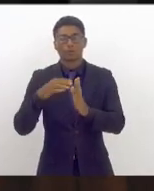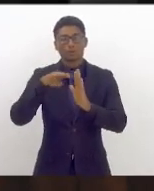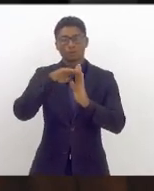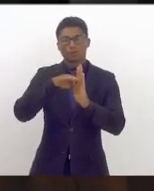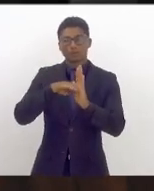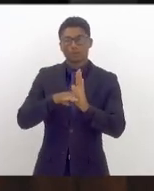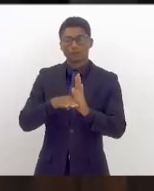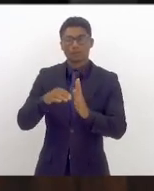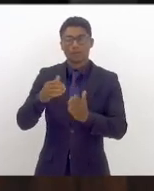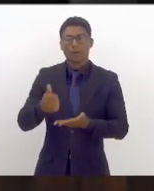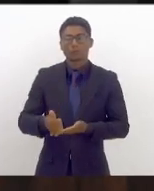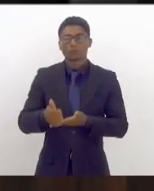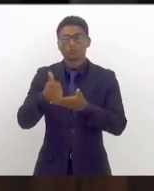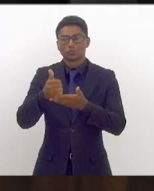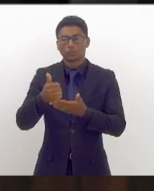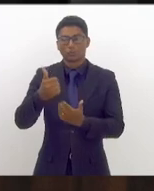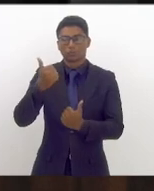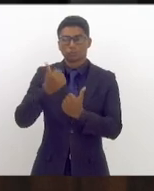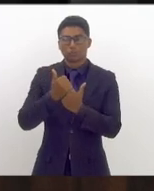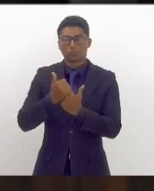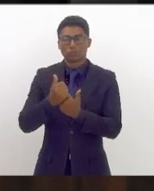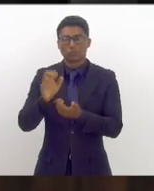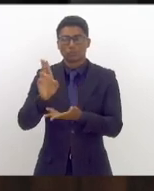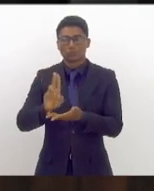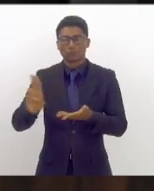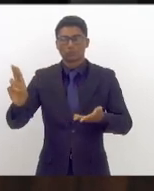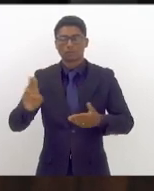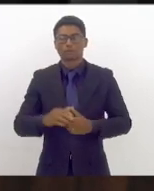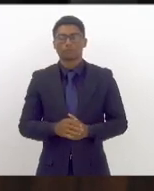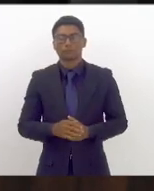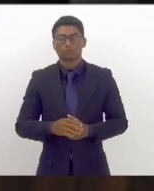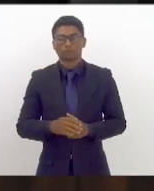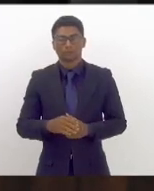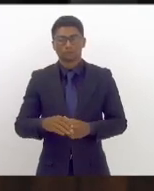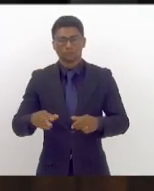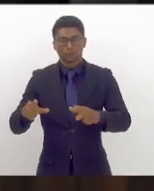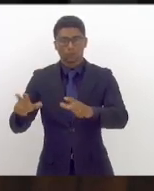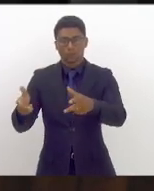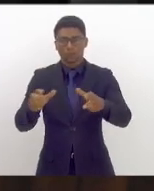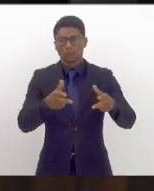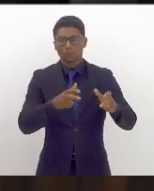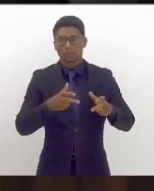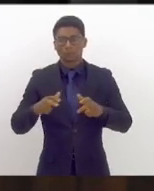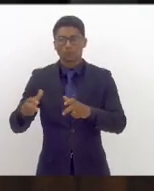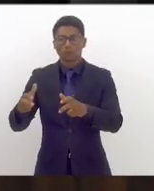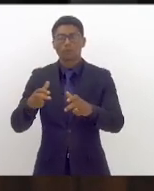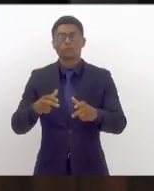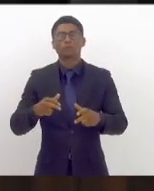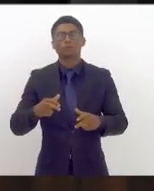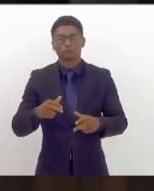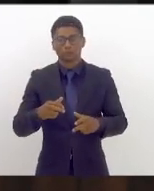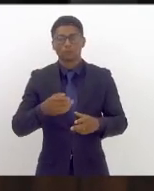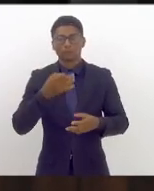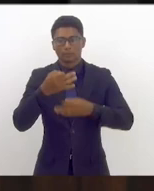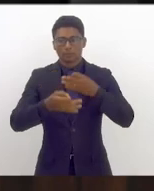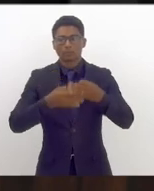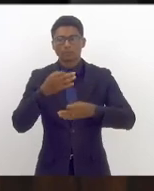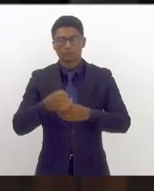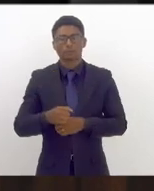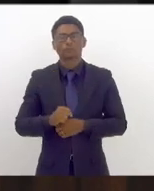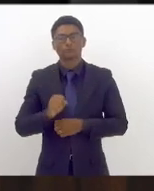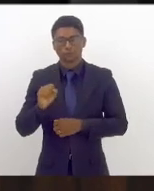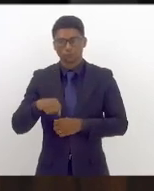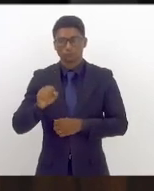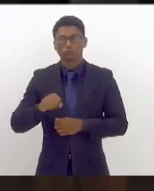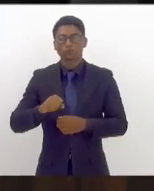da outras providências pareceres da comissão de condição pela constitucionalidade com emendas da educação favorável com emendas CS e tecnologia favorável